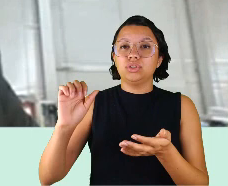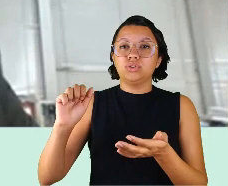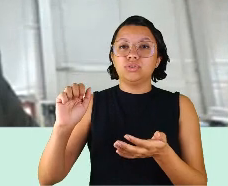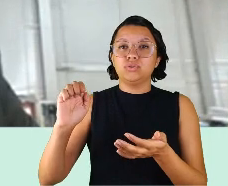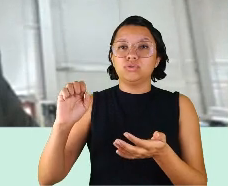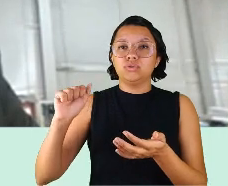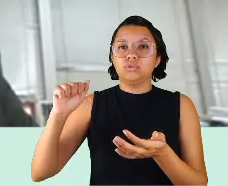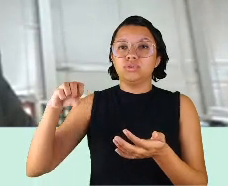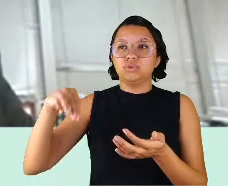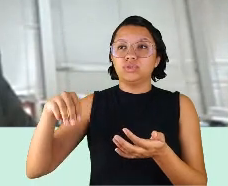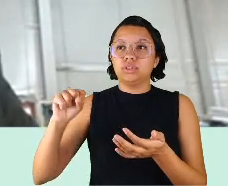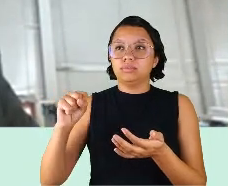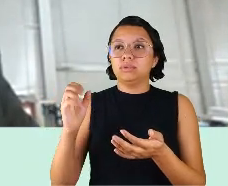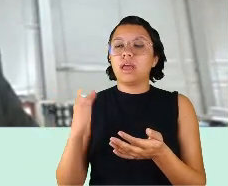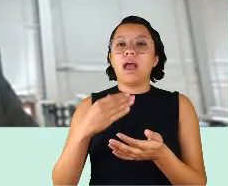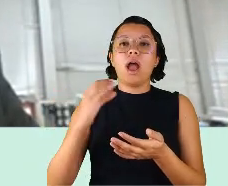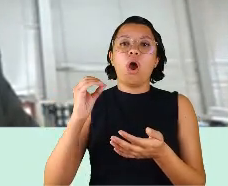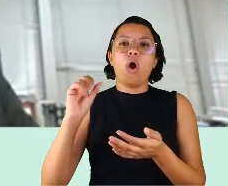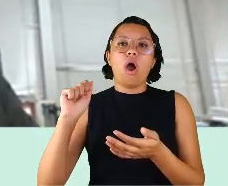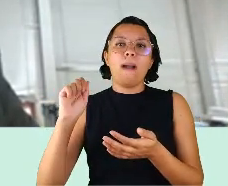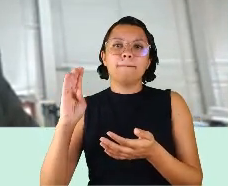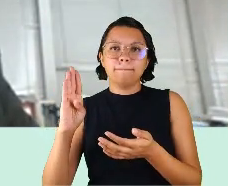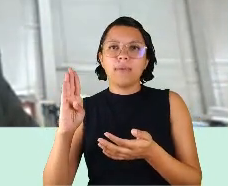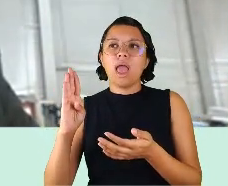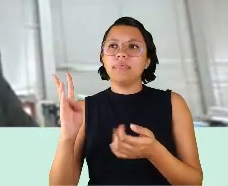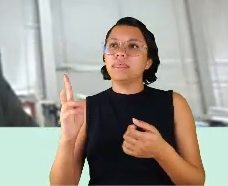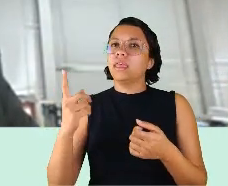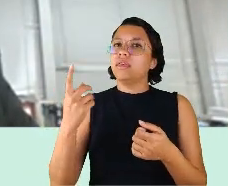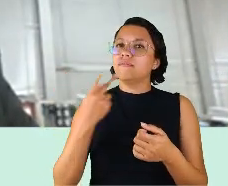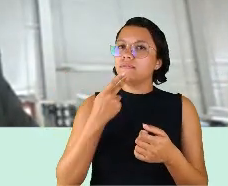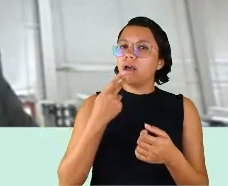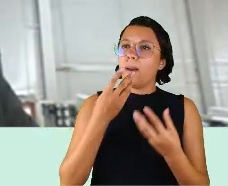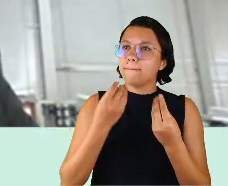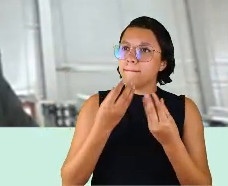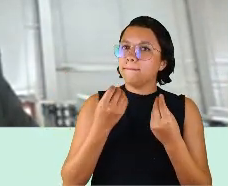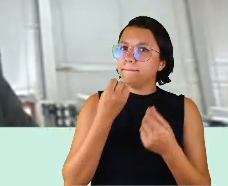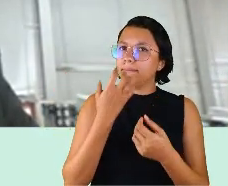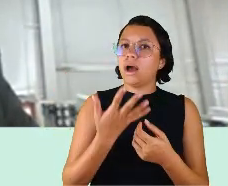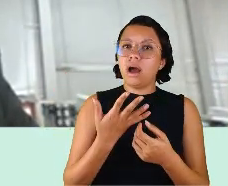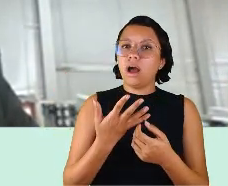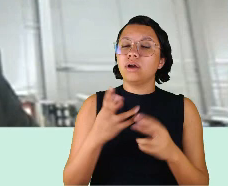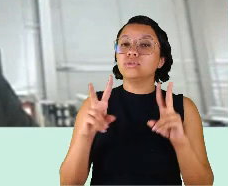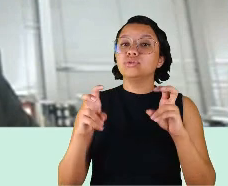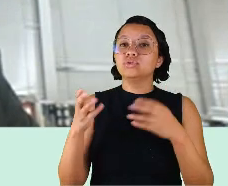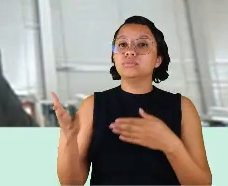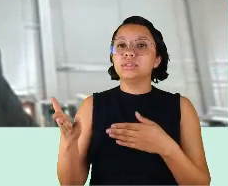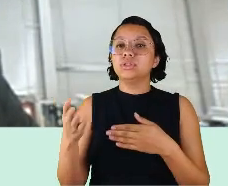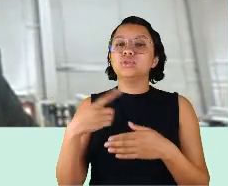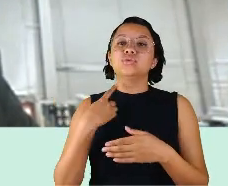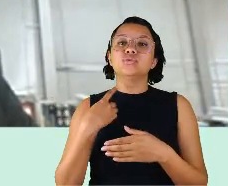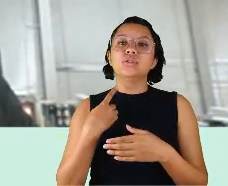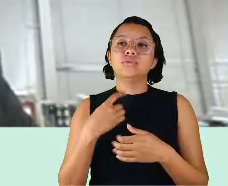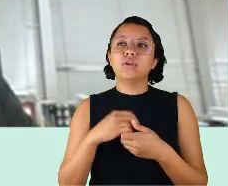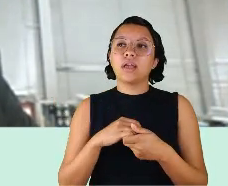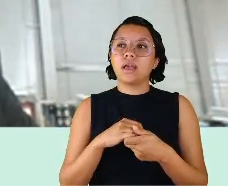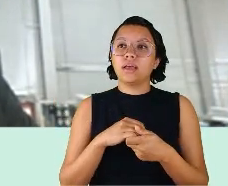a OAB tem dado um retorno muito positivo sobre isso. Eles estão, os